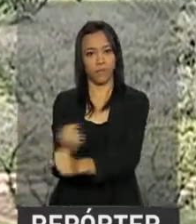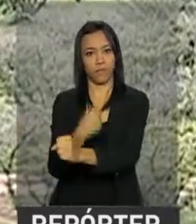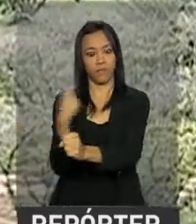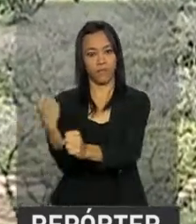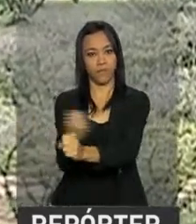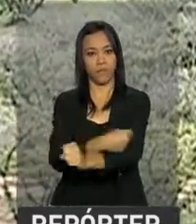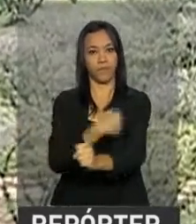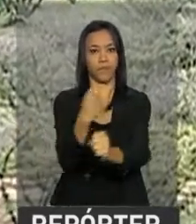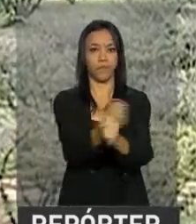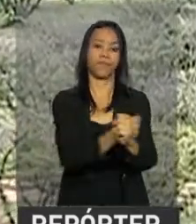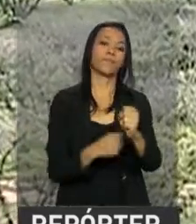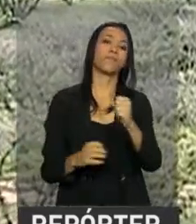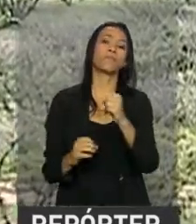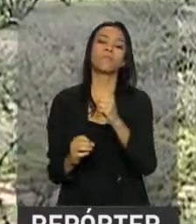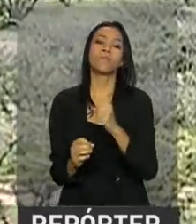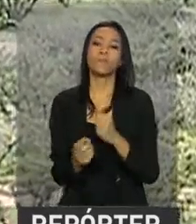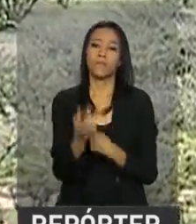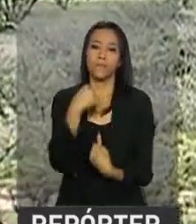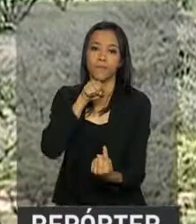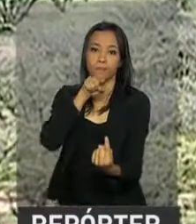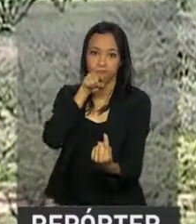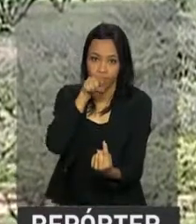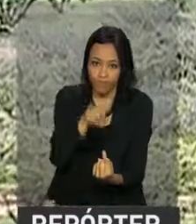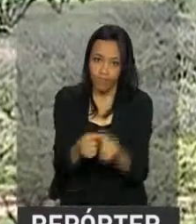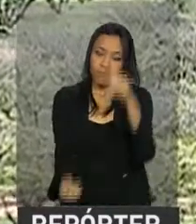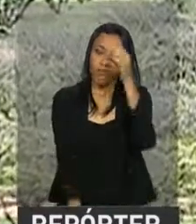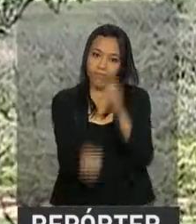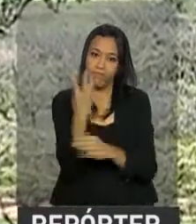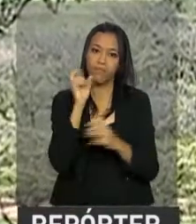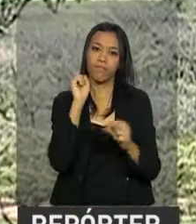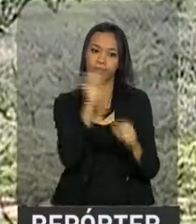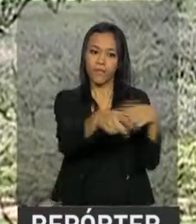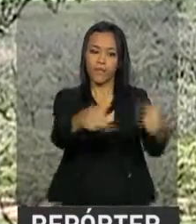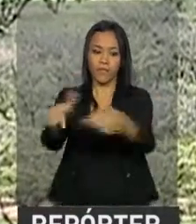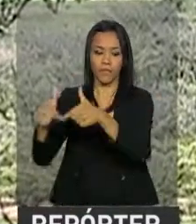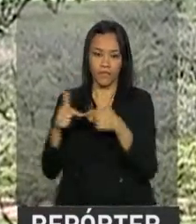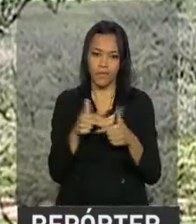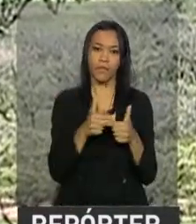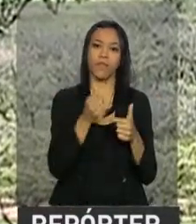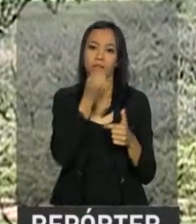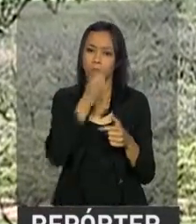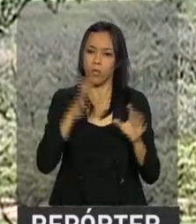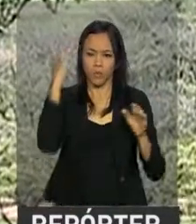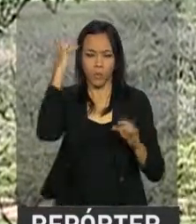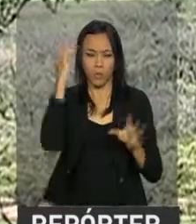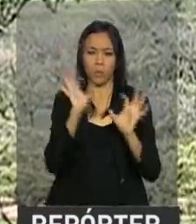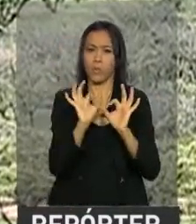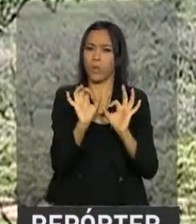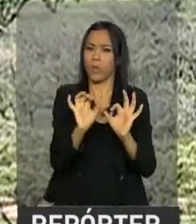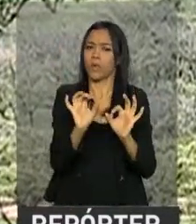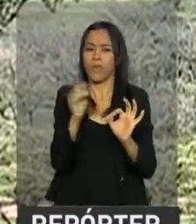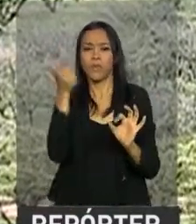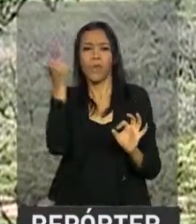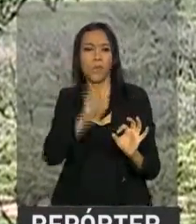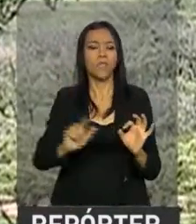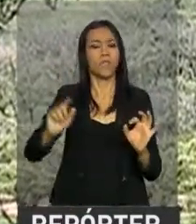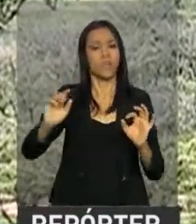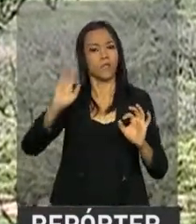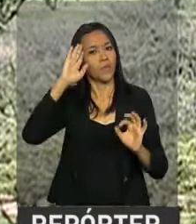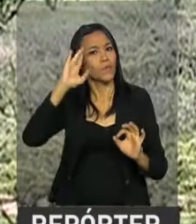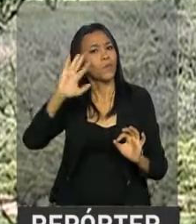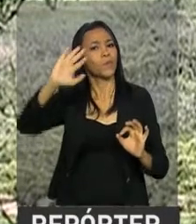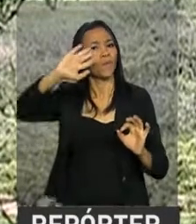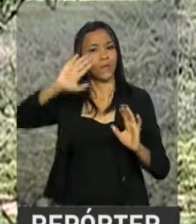A intenção prioritária é gerar empregos e garantir obras de qualidade, realizando assim o sonho da casa própria. Para isso